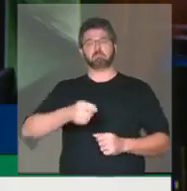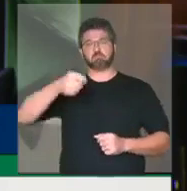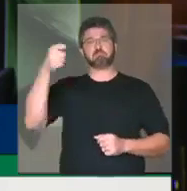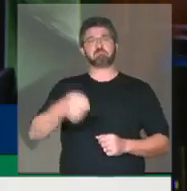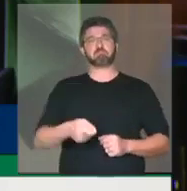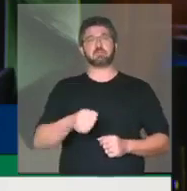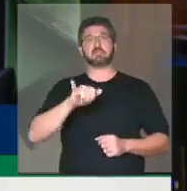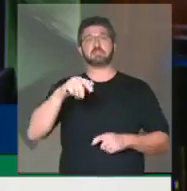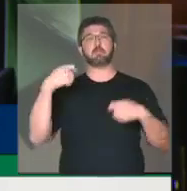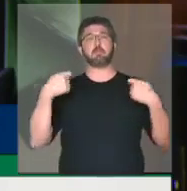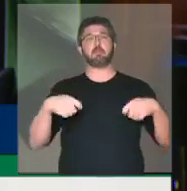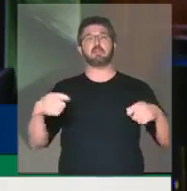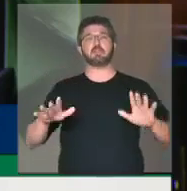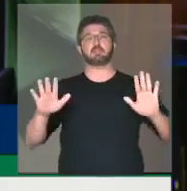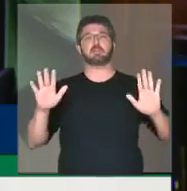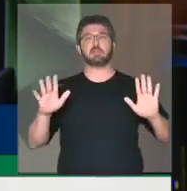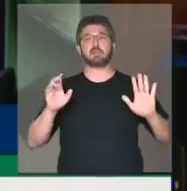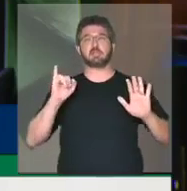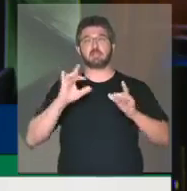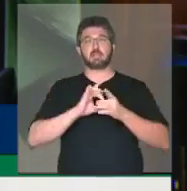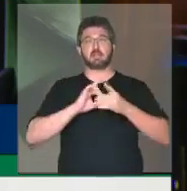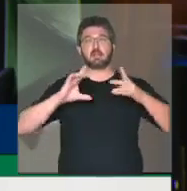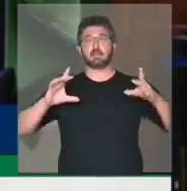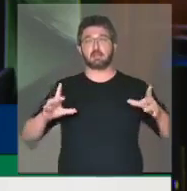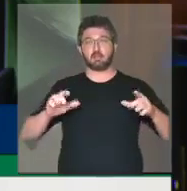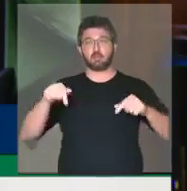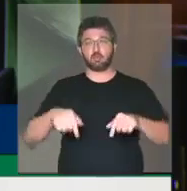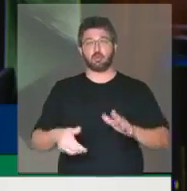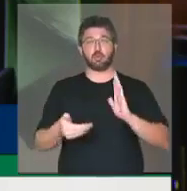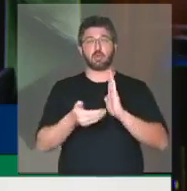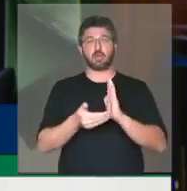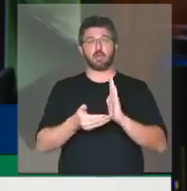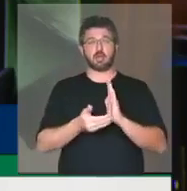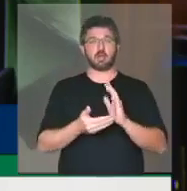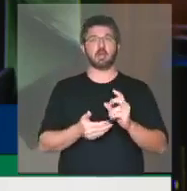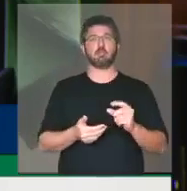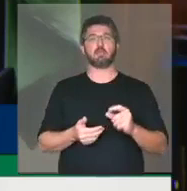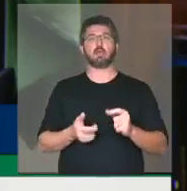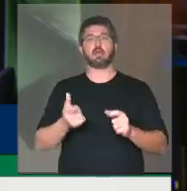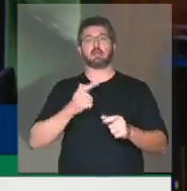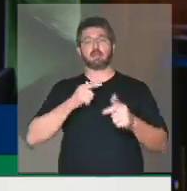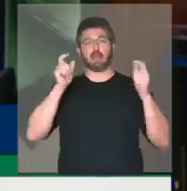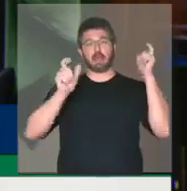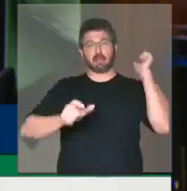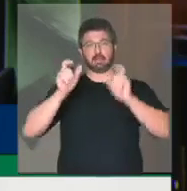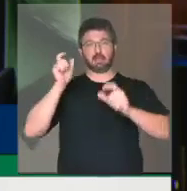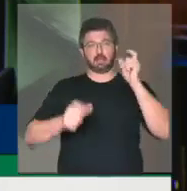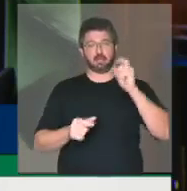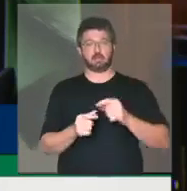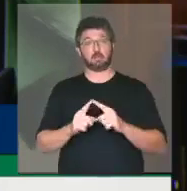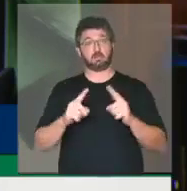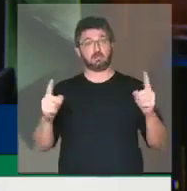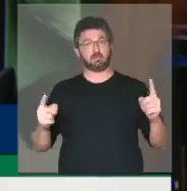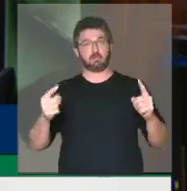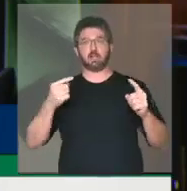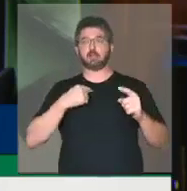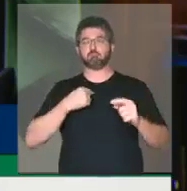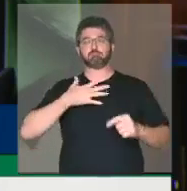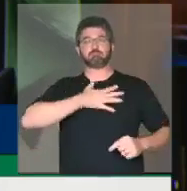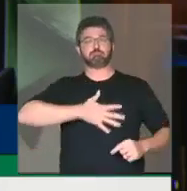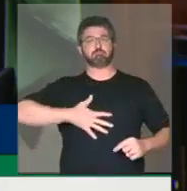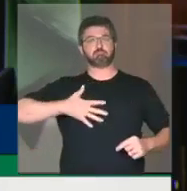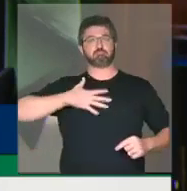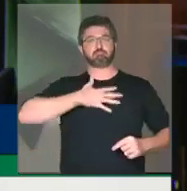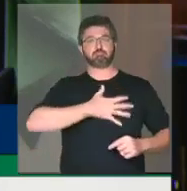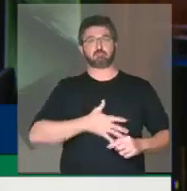energia necessária quando a democracia e o parlamento brasileiro foram atacados. Mas eu tenho uma grande satisfação